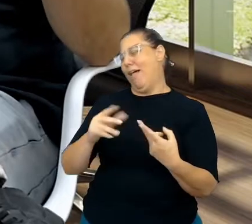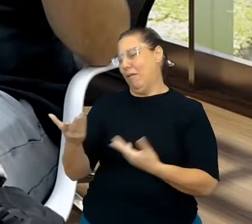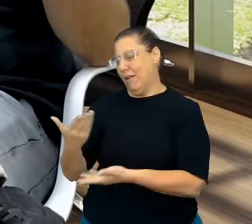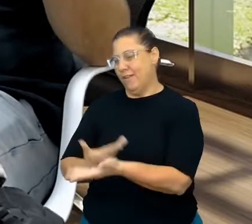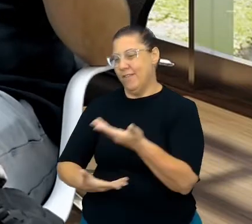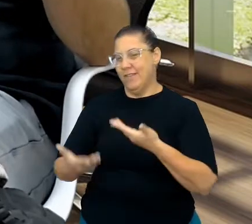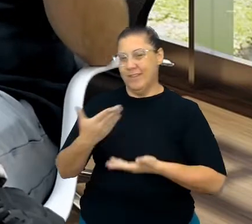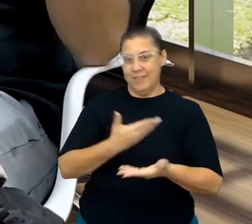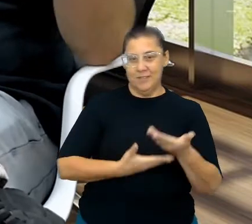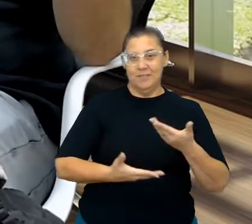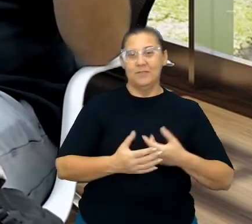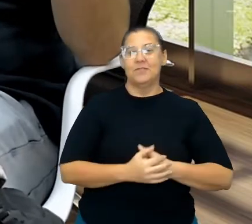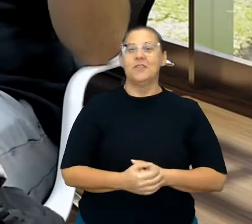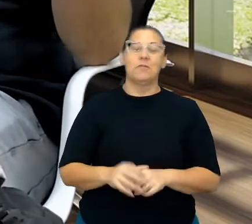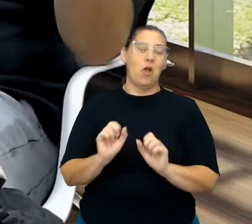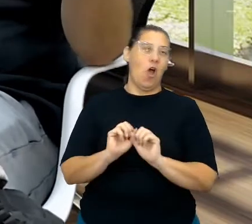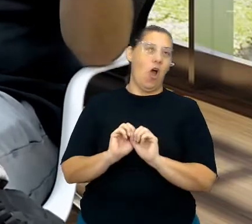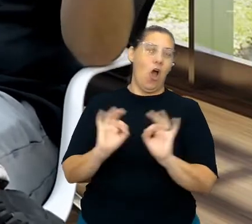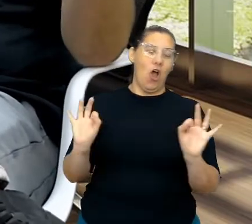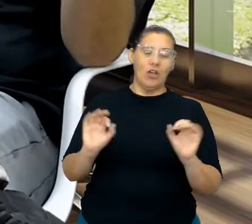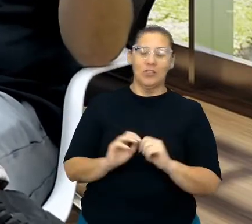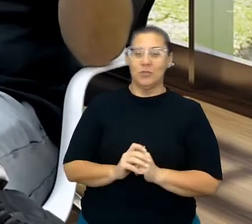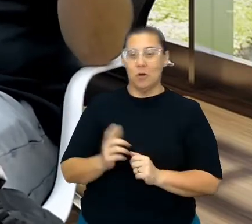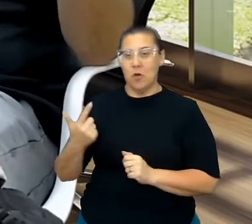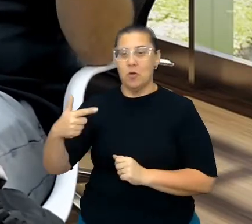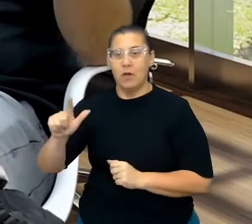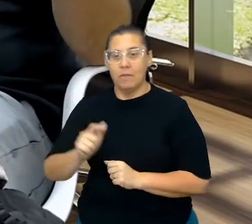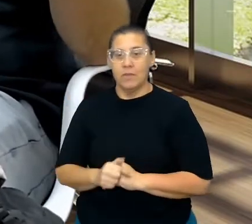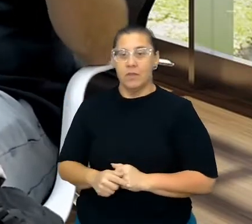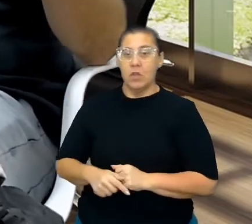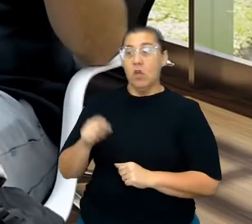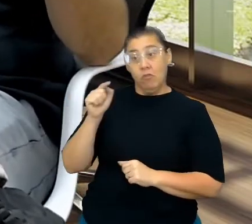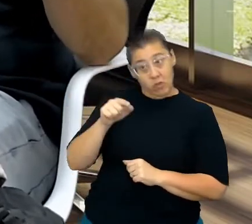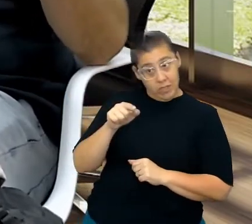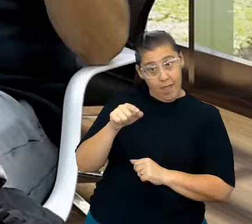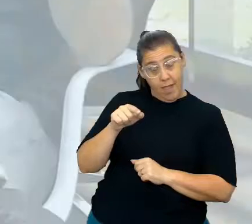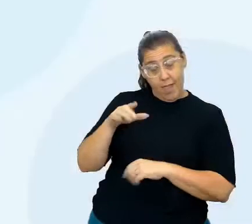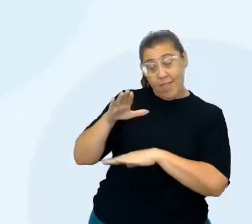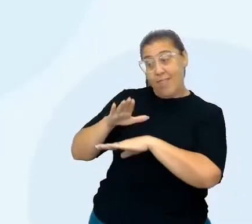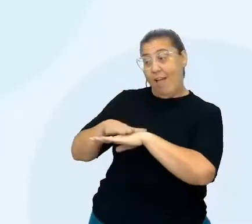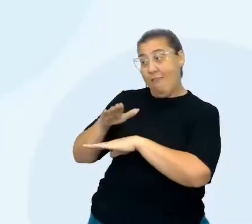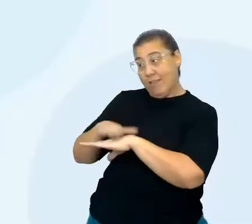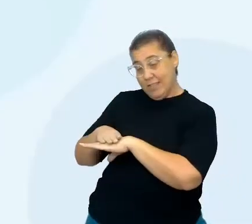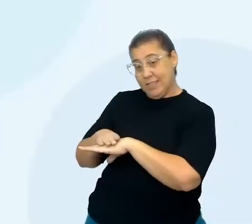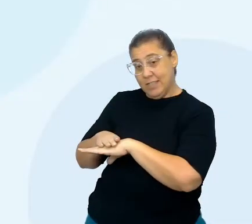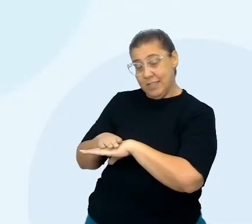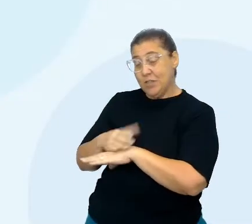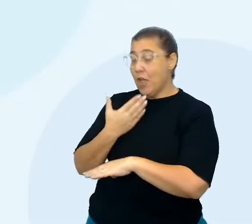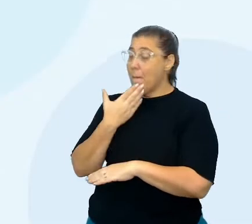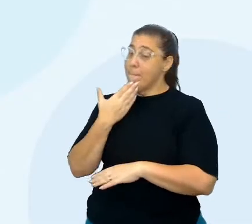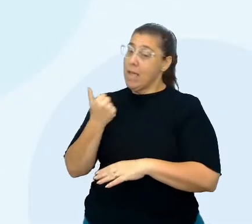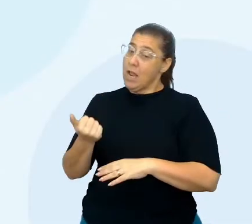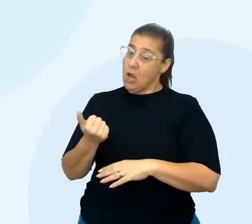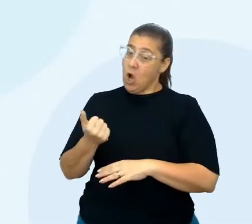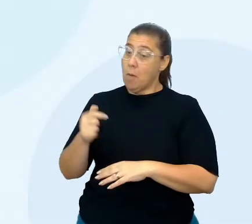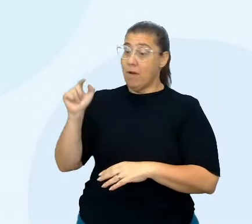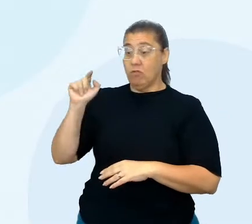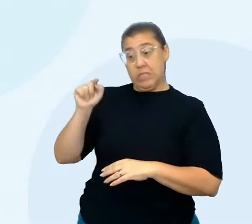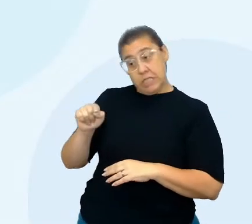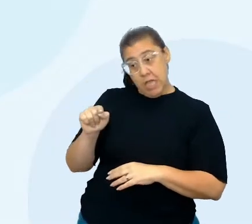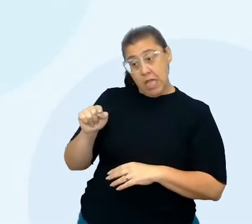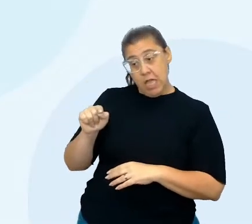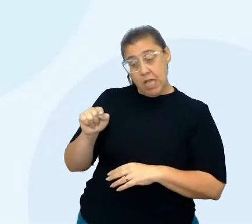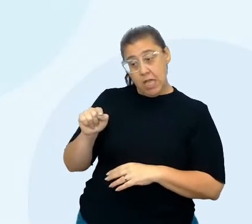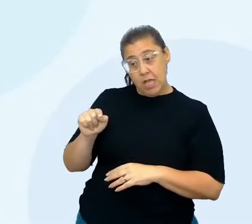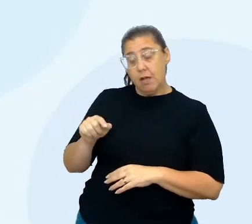pensar na empatia, né? Beleza. A próxima é, você está agindo de acordo com o que é melhor para você?